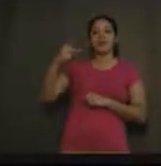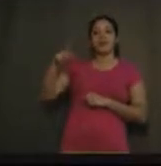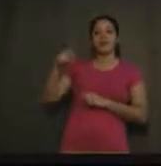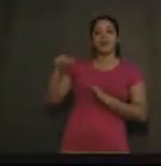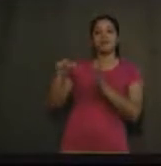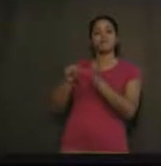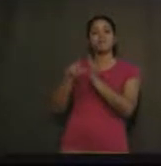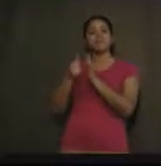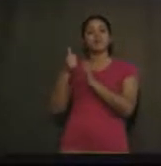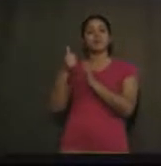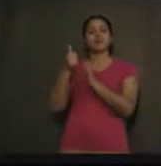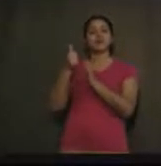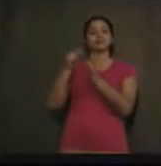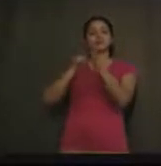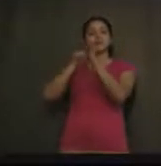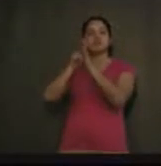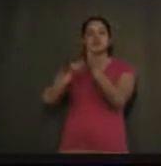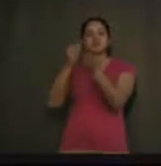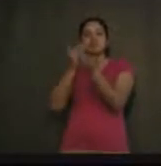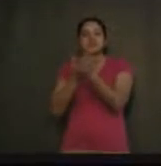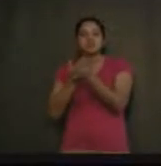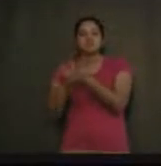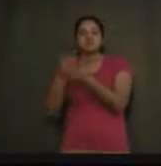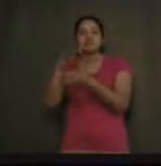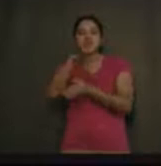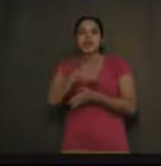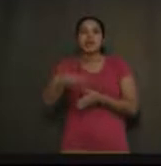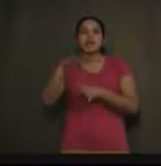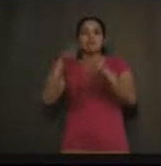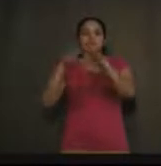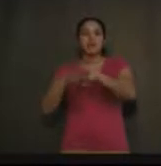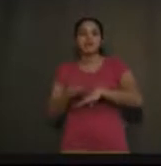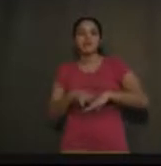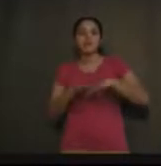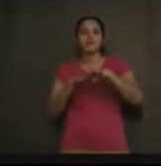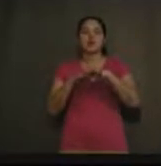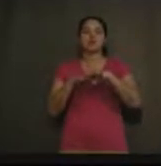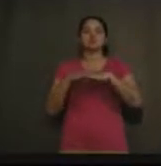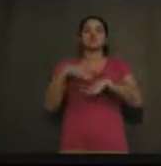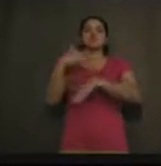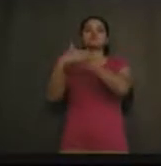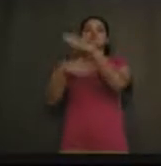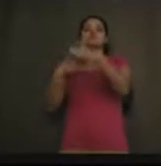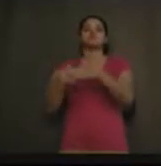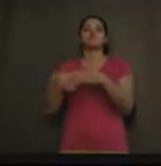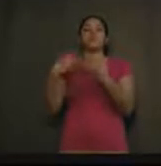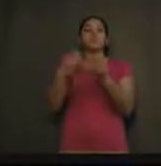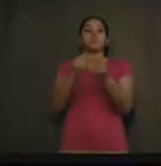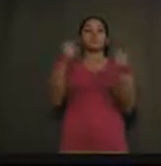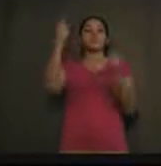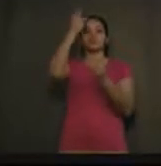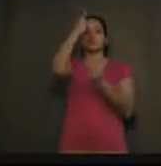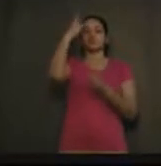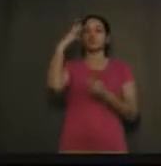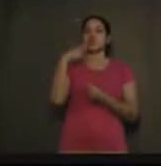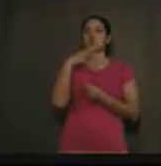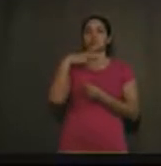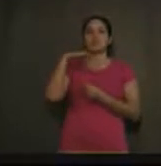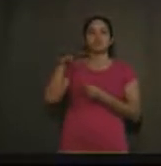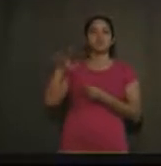descrição matemática do que significa caos, uma expressão que depois se tornou muito popular. Poincaré não usou, de um modo